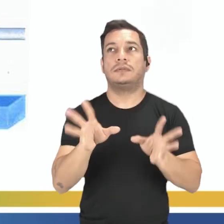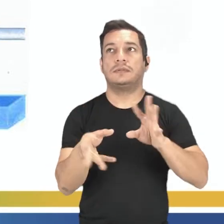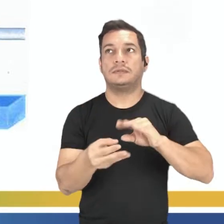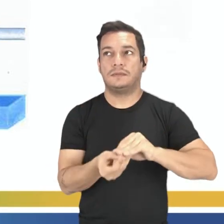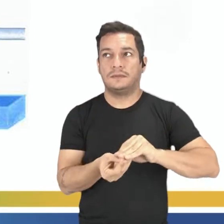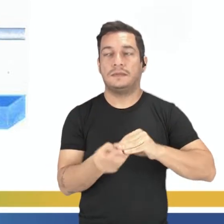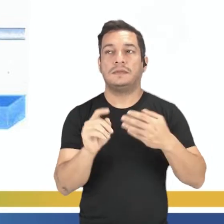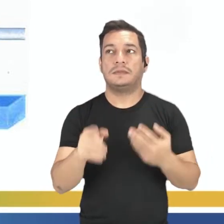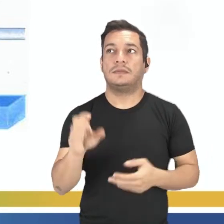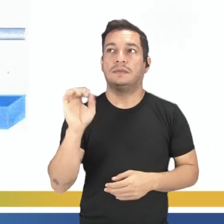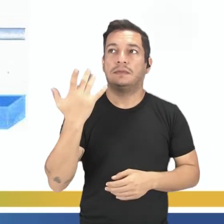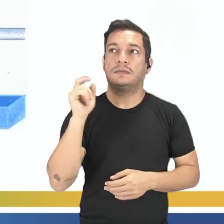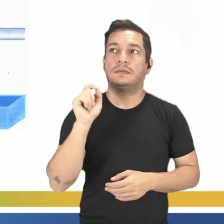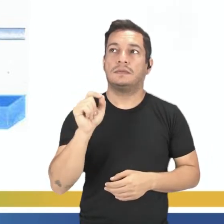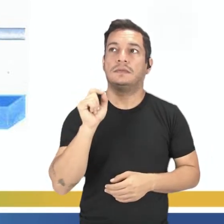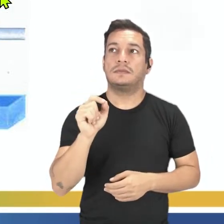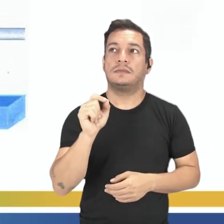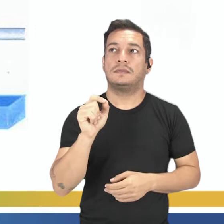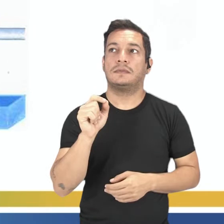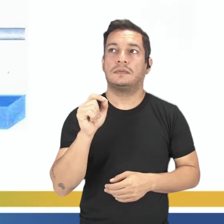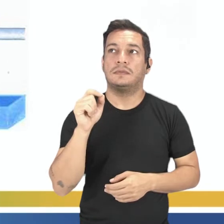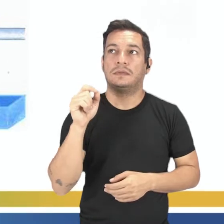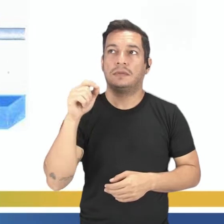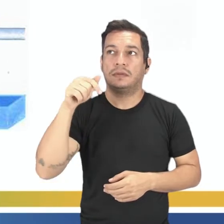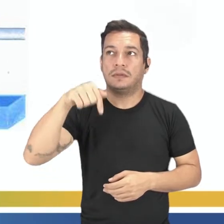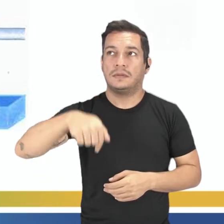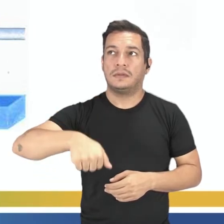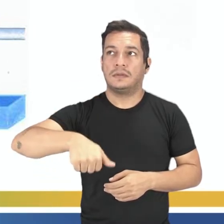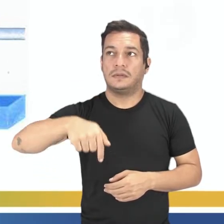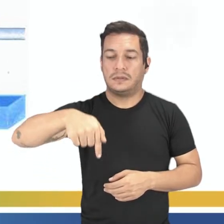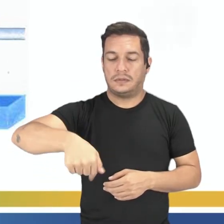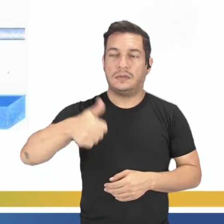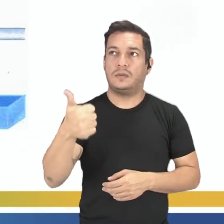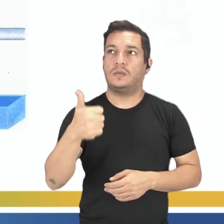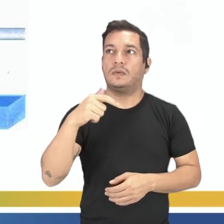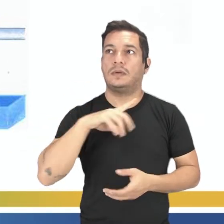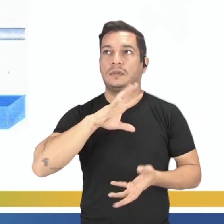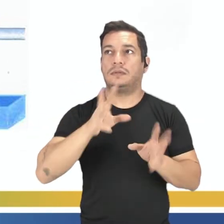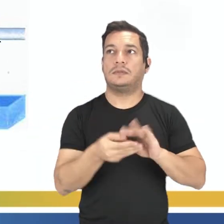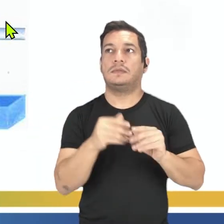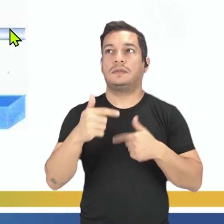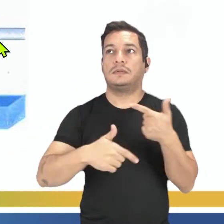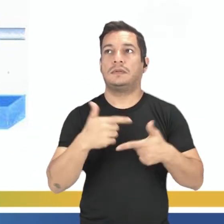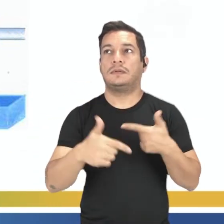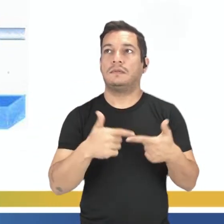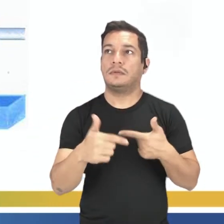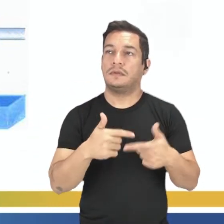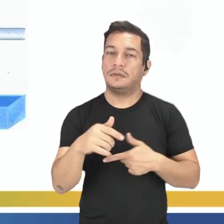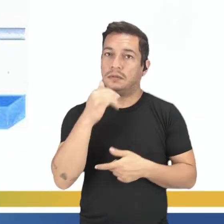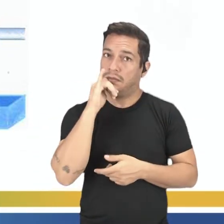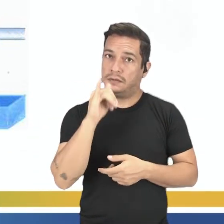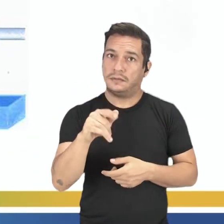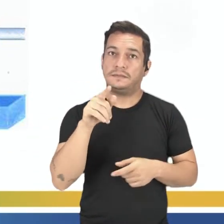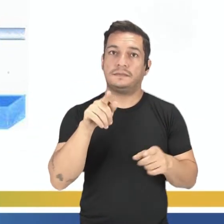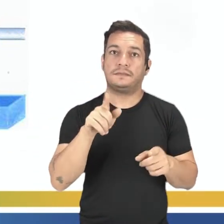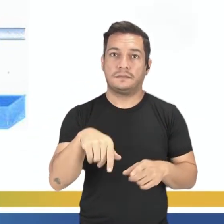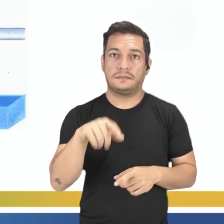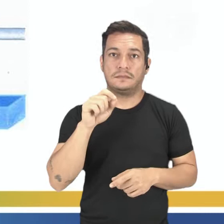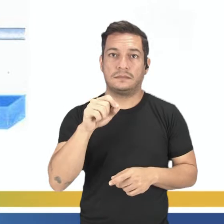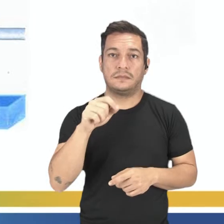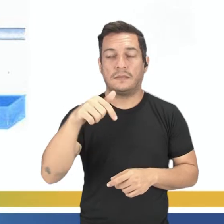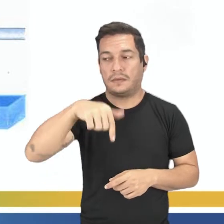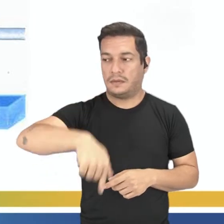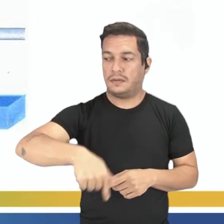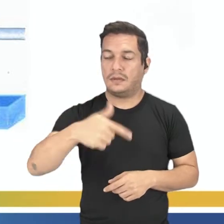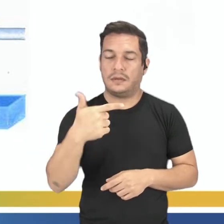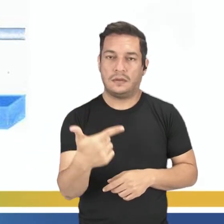nesse caso, o que acontece? A energia Q1 ela é transformada em trabalho e também se transforma nessa energia